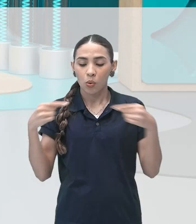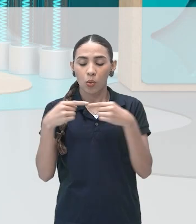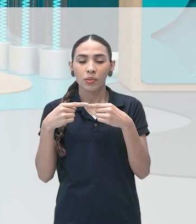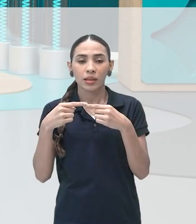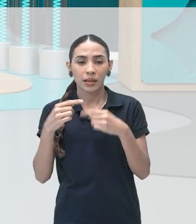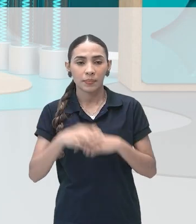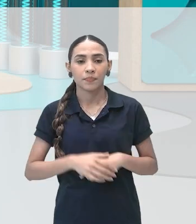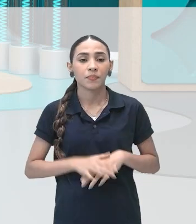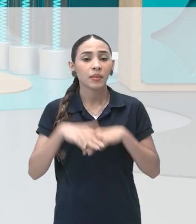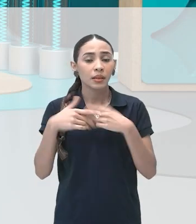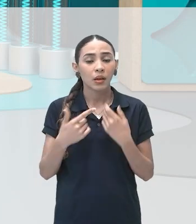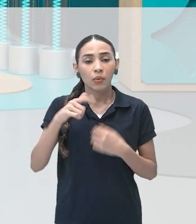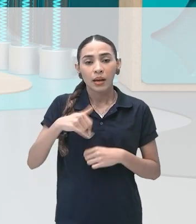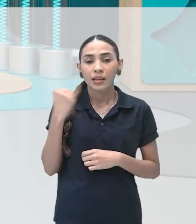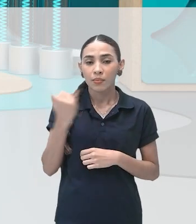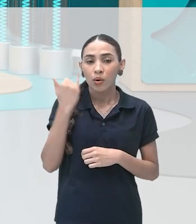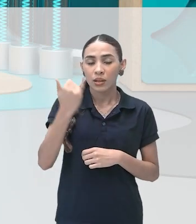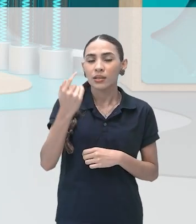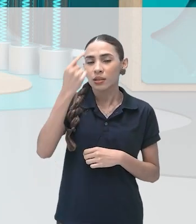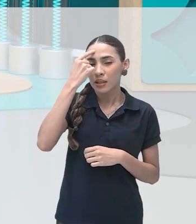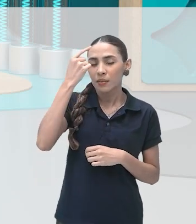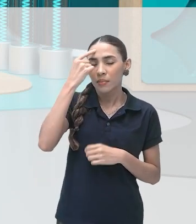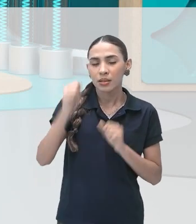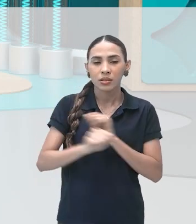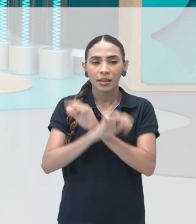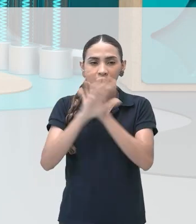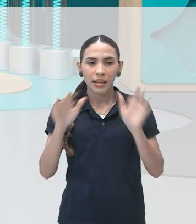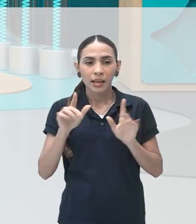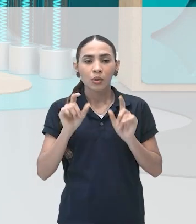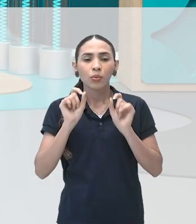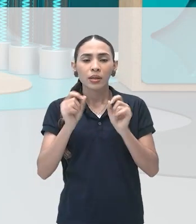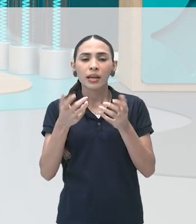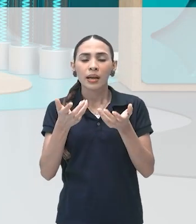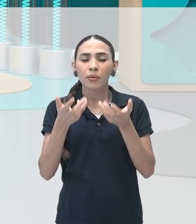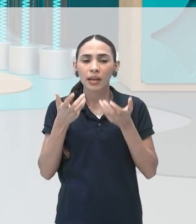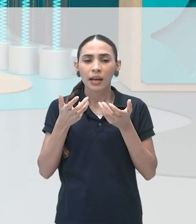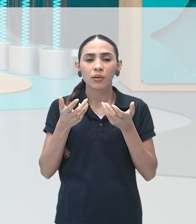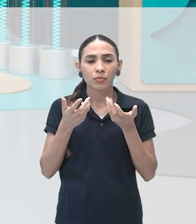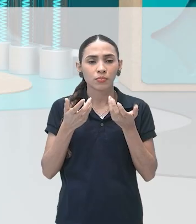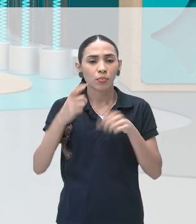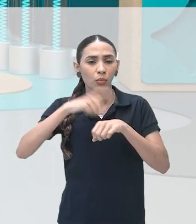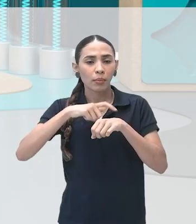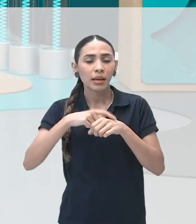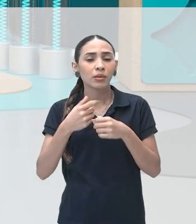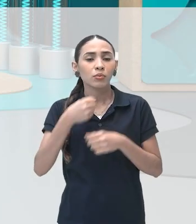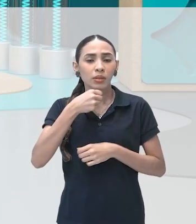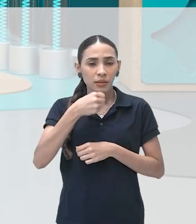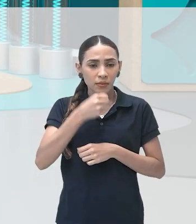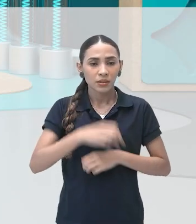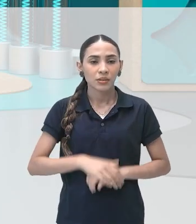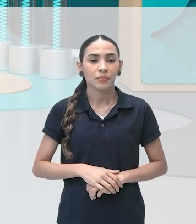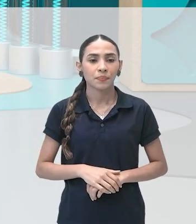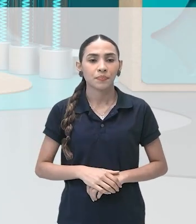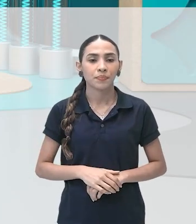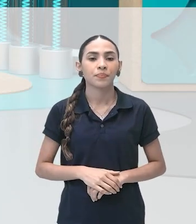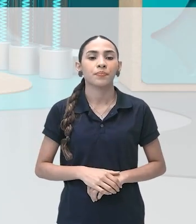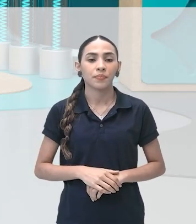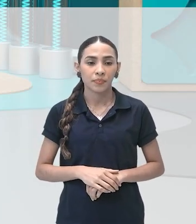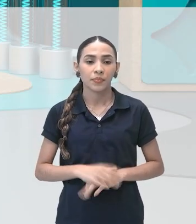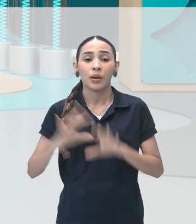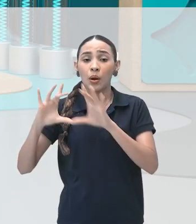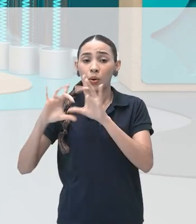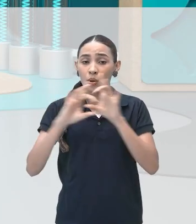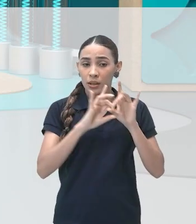Então, é bem importante ter em mente de maneira muito clara o que eu quero com aquela minha entrevista, ok? Indo adiante, olha aqui,